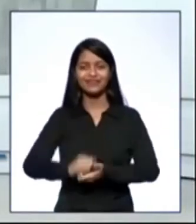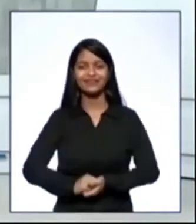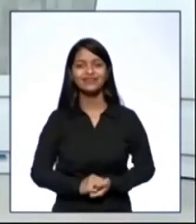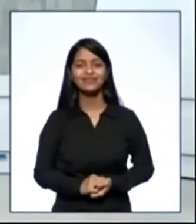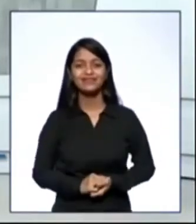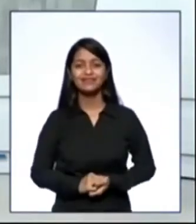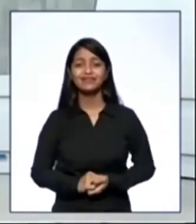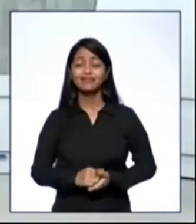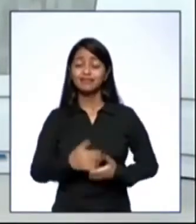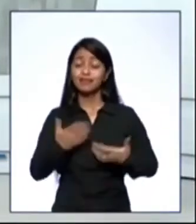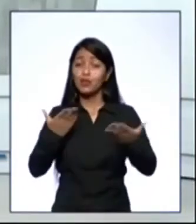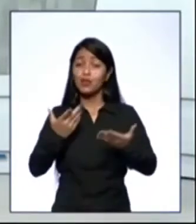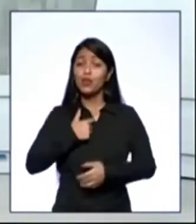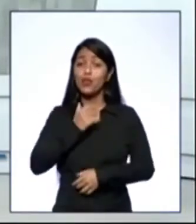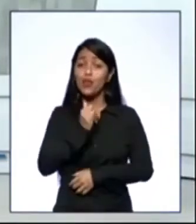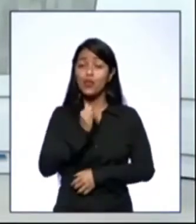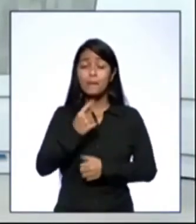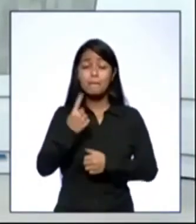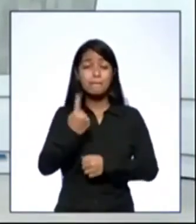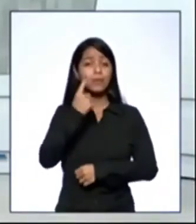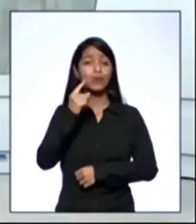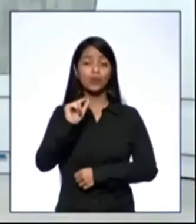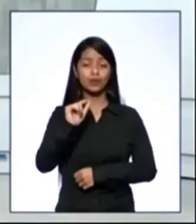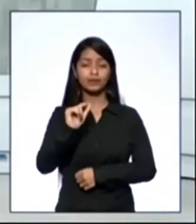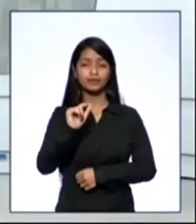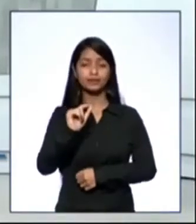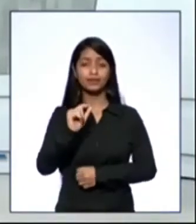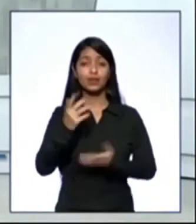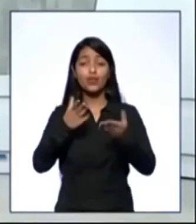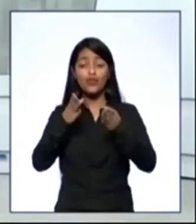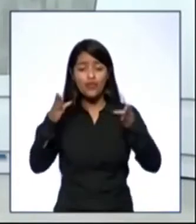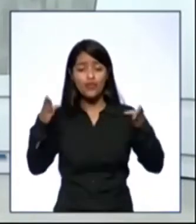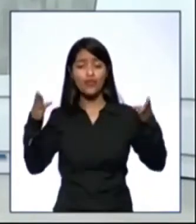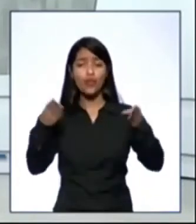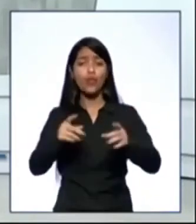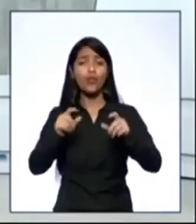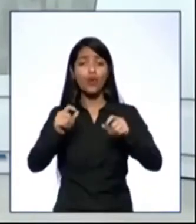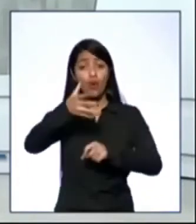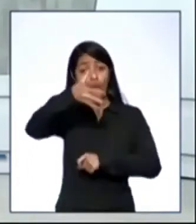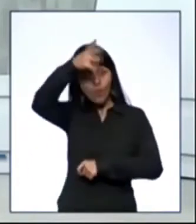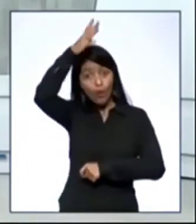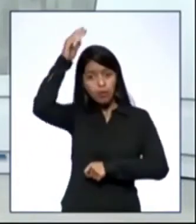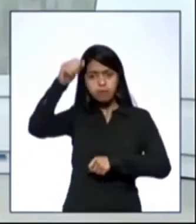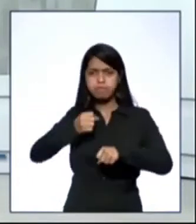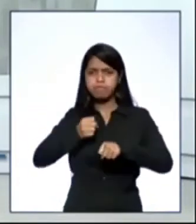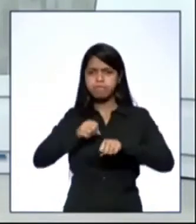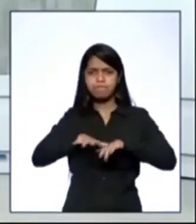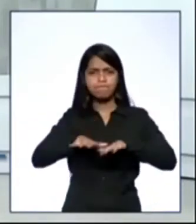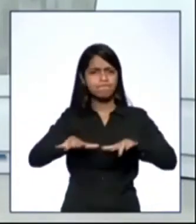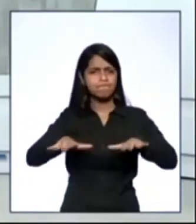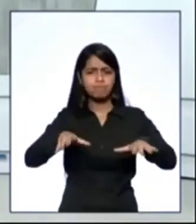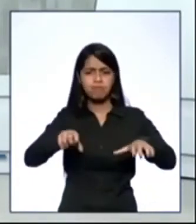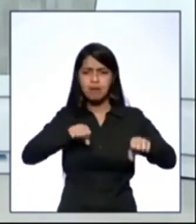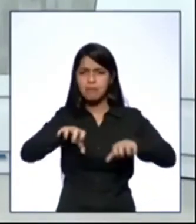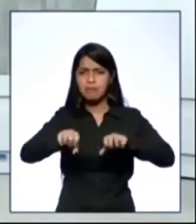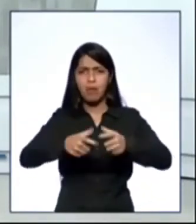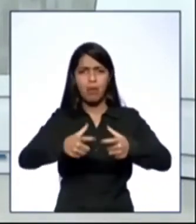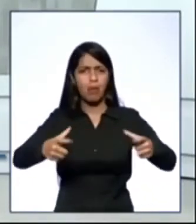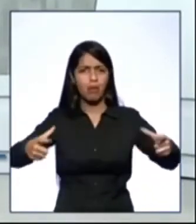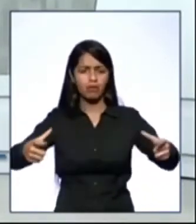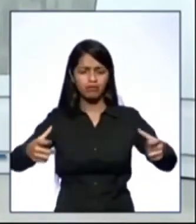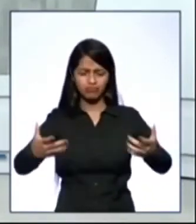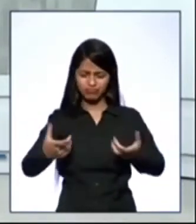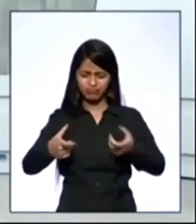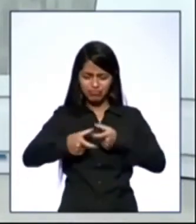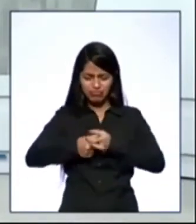primeira coisa que eu quero te contar hoje, o primeiro assunto que a gente vai falar, o nosso foco, é o expansionismo romano. Como que Roma passou de uma cidadezinha para